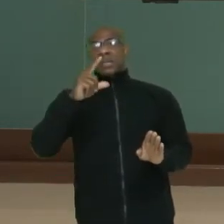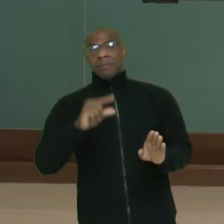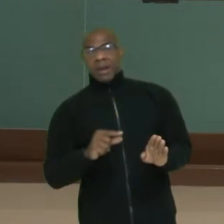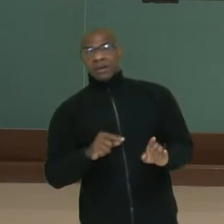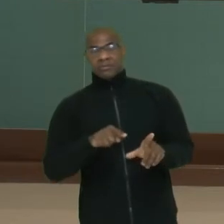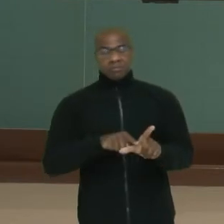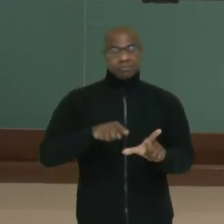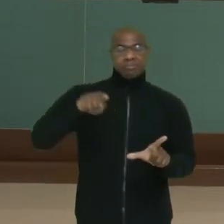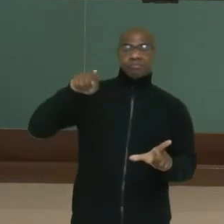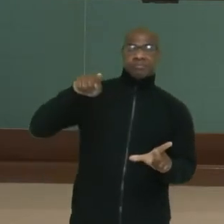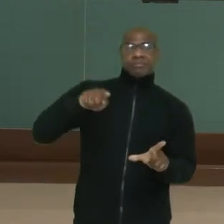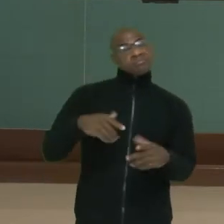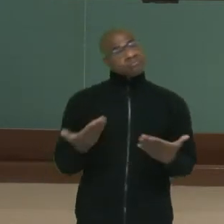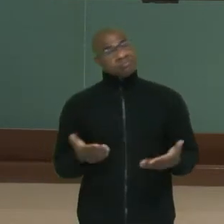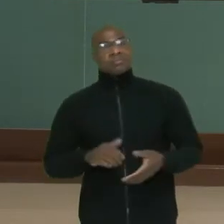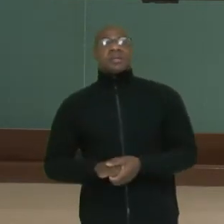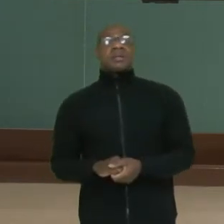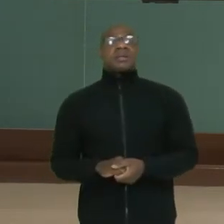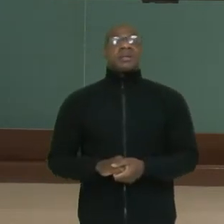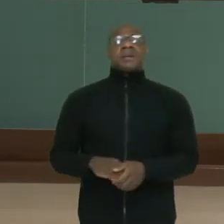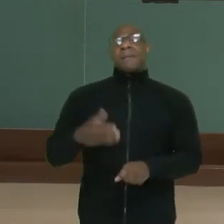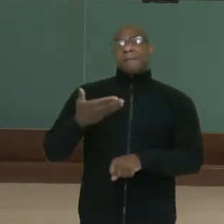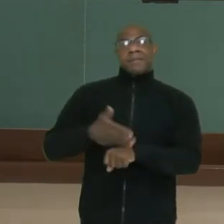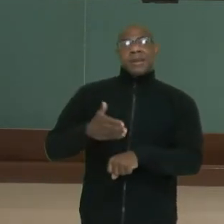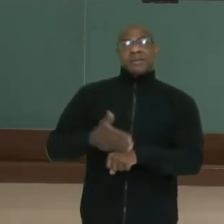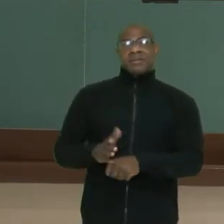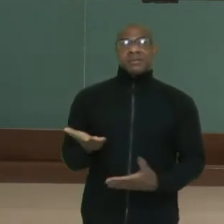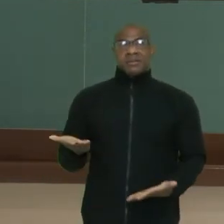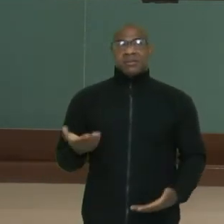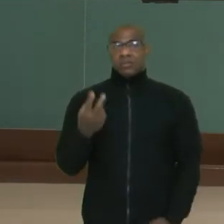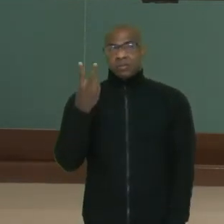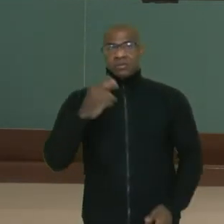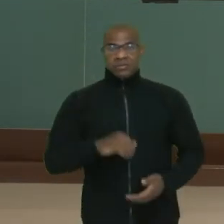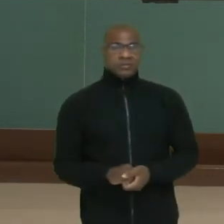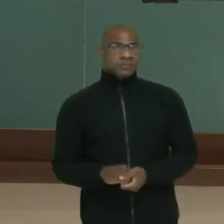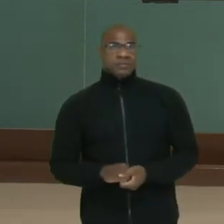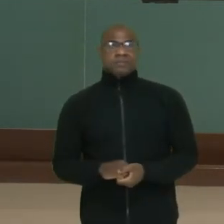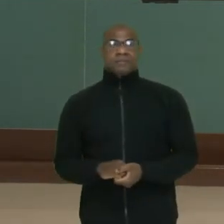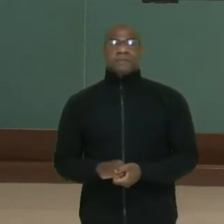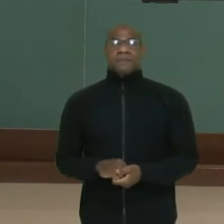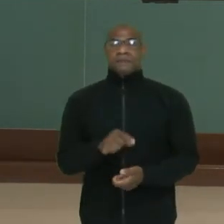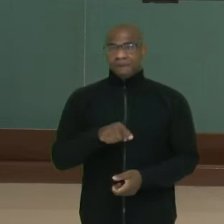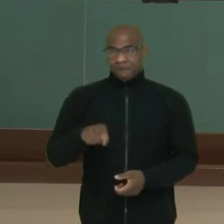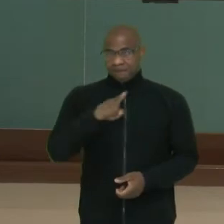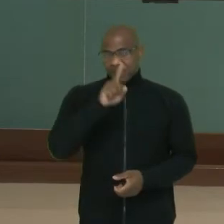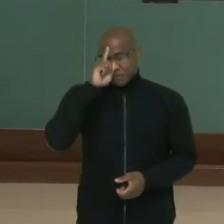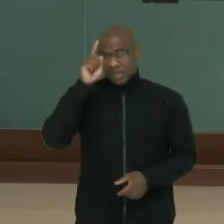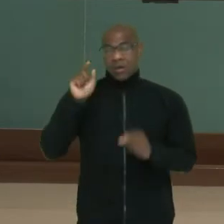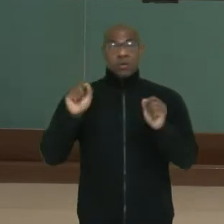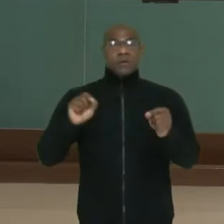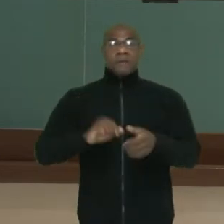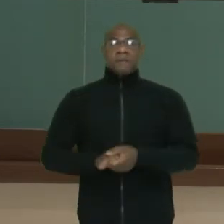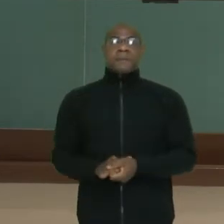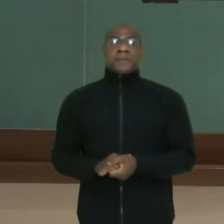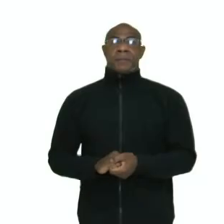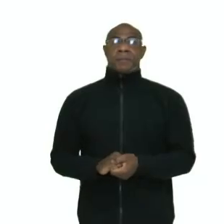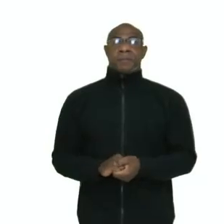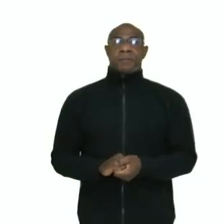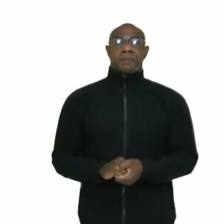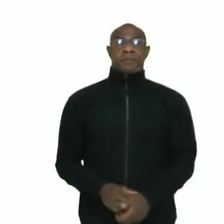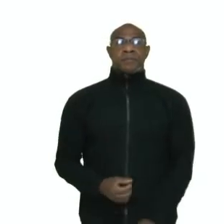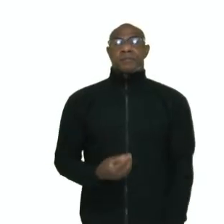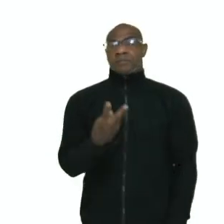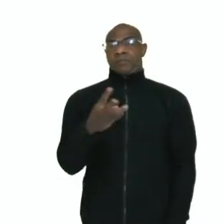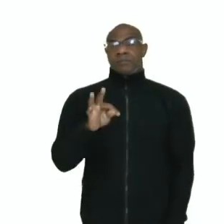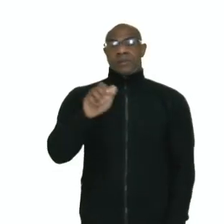gráficos, ok? E a ideia é a seguinte. Dois, para você. Dois. Duas